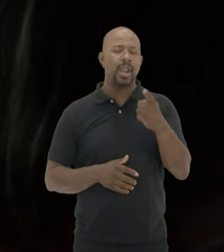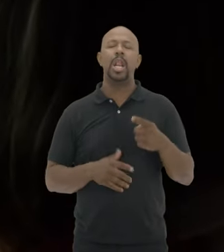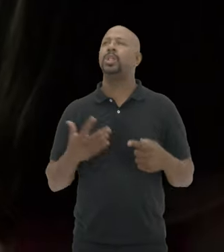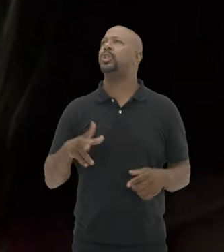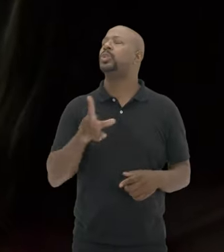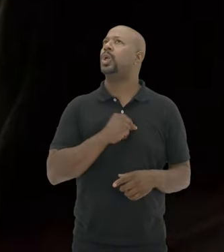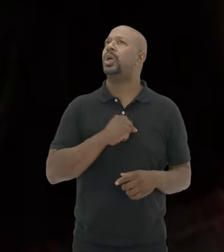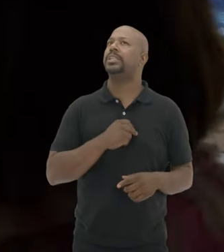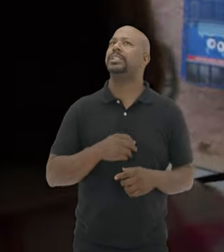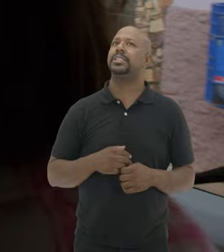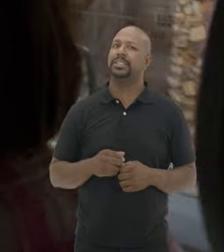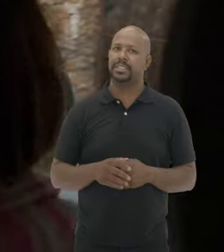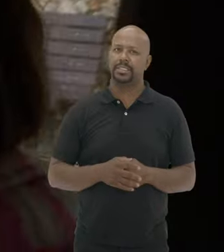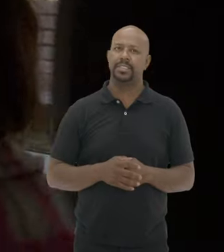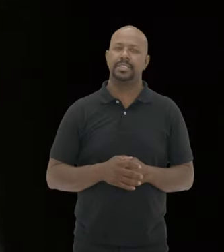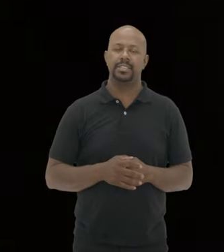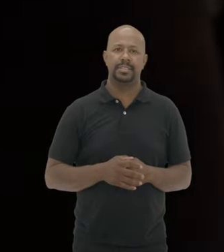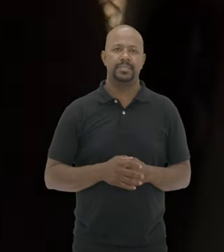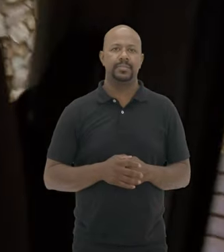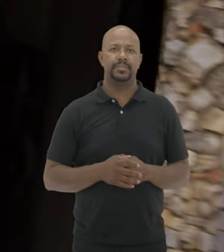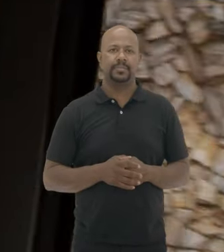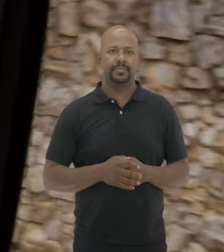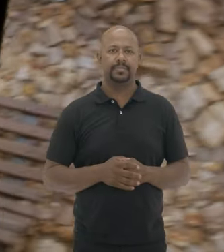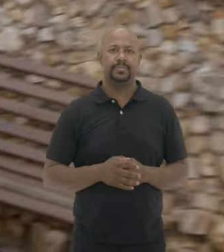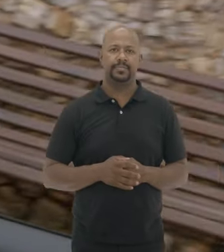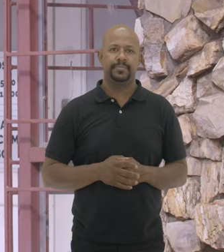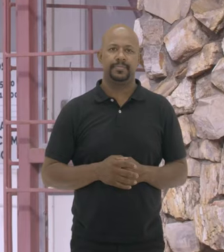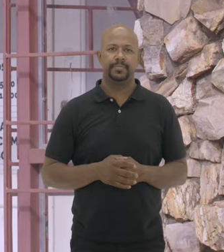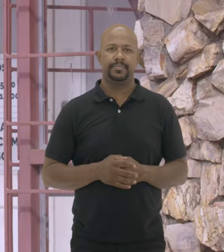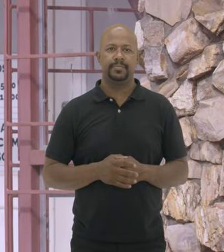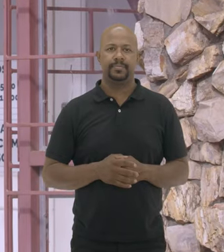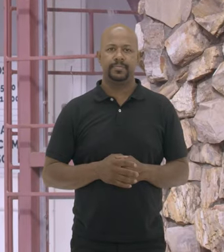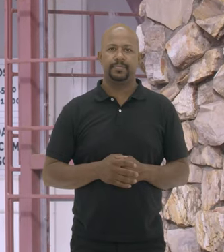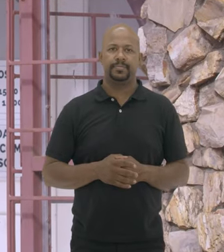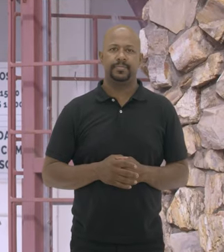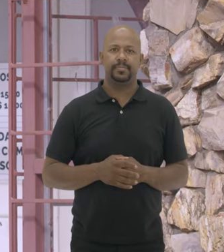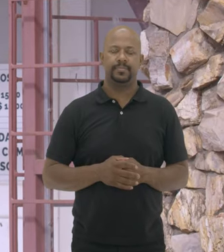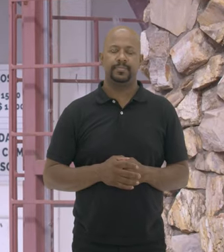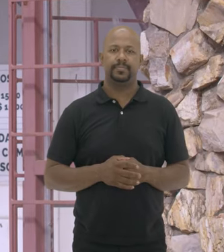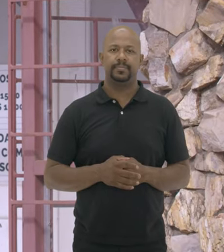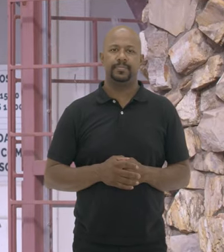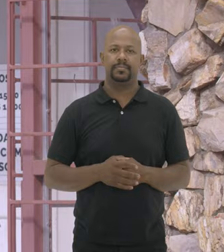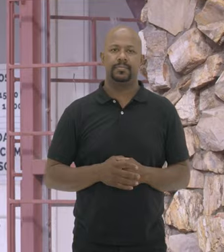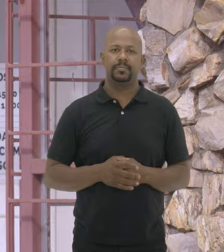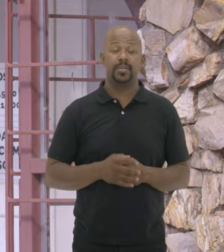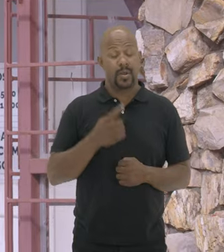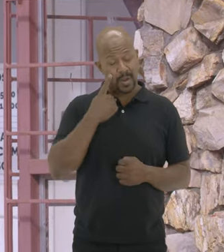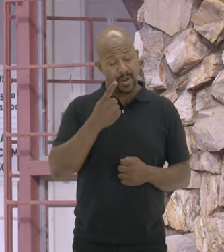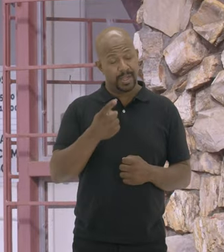eles chegam em um prédio com um mosaico de fósseis na fachada em letras brancas Museu Padre Daniel carmim